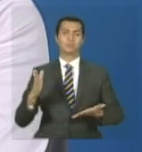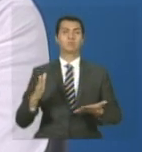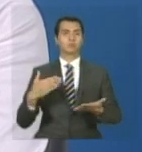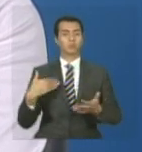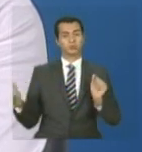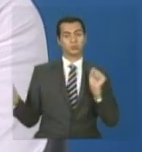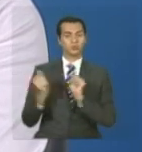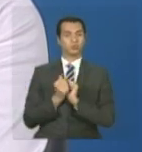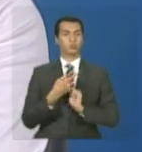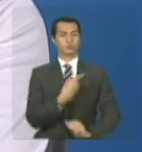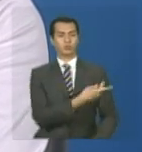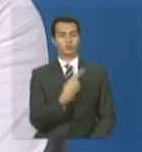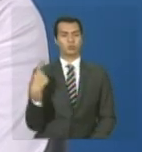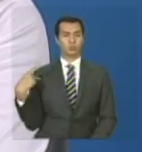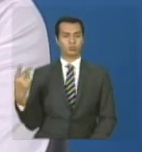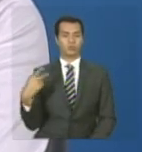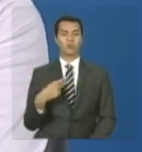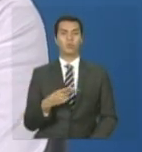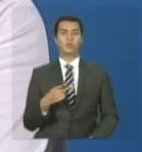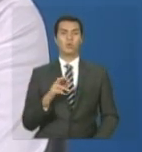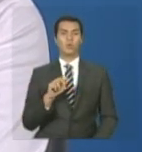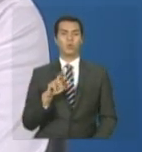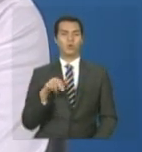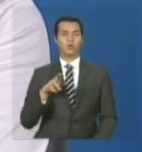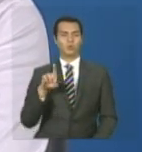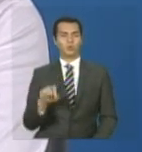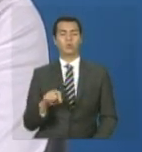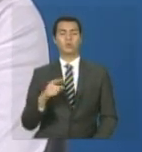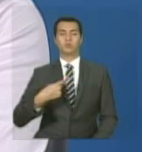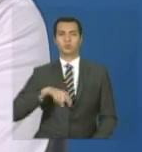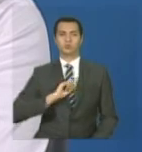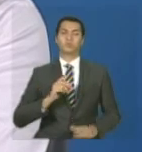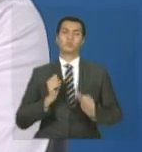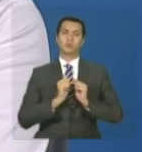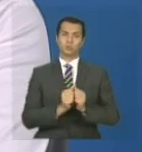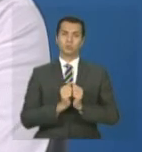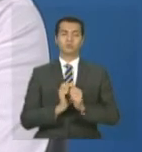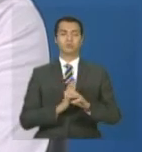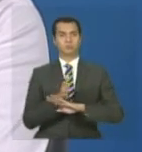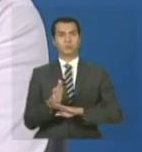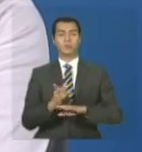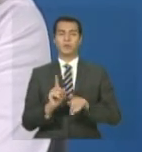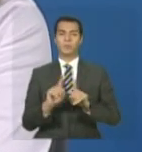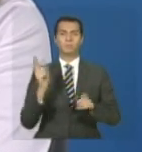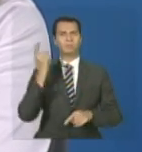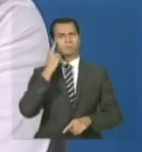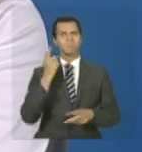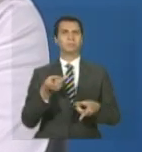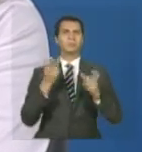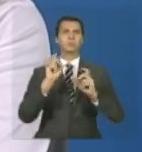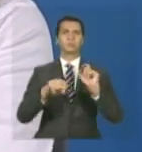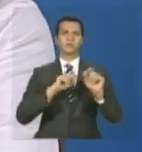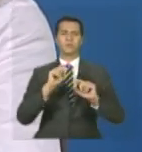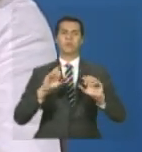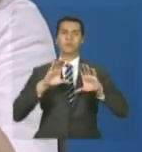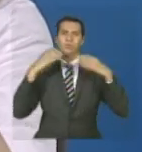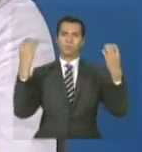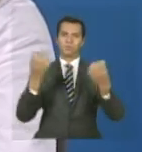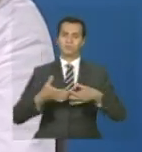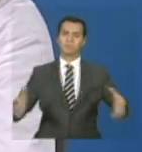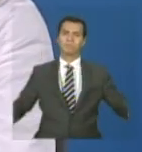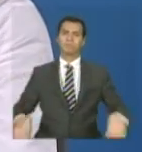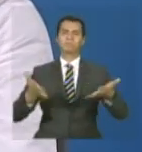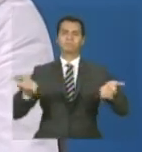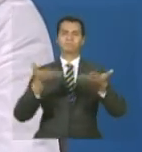é a importância dessa mobilização social que essas conferências fazem desde os municípios e